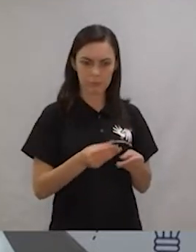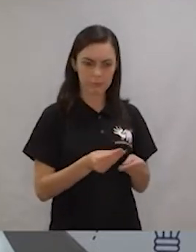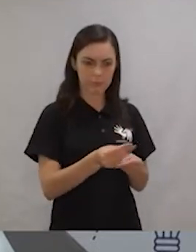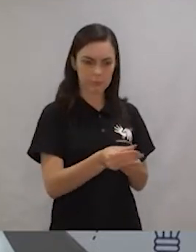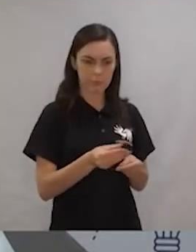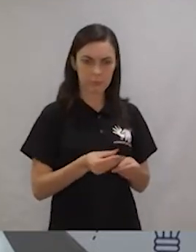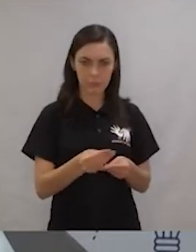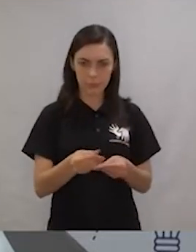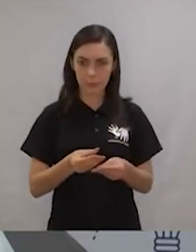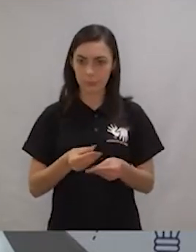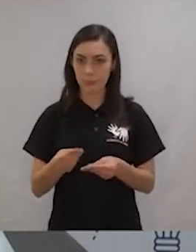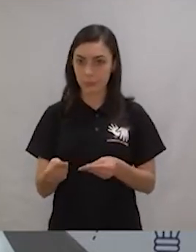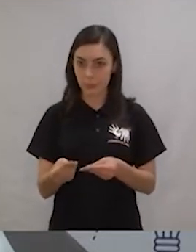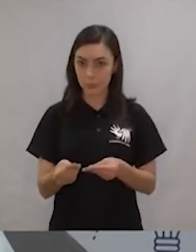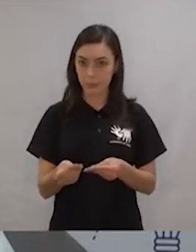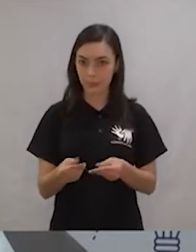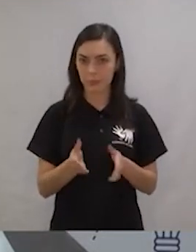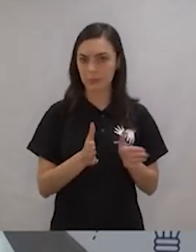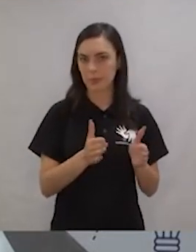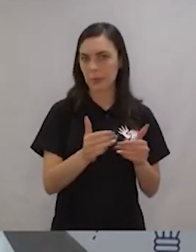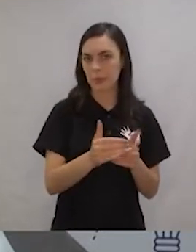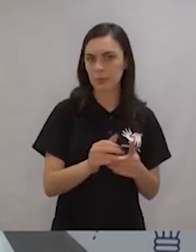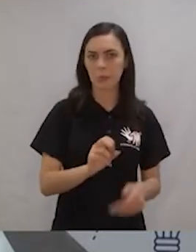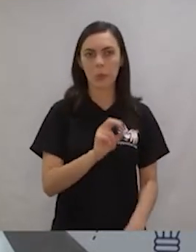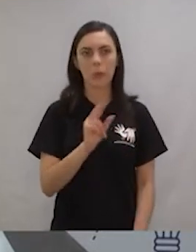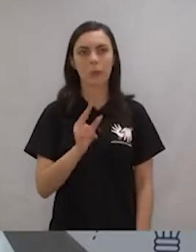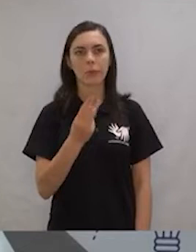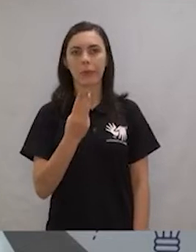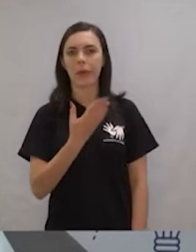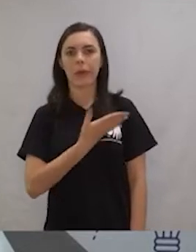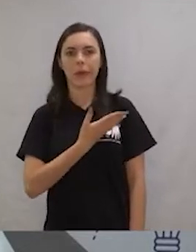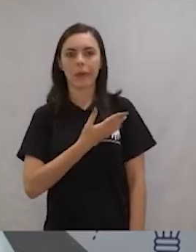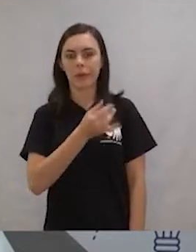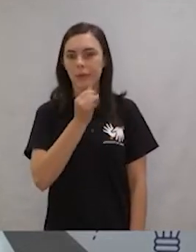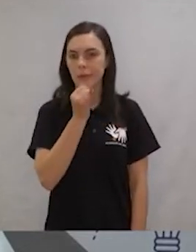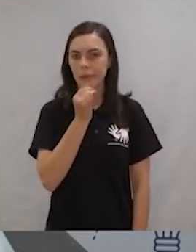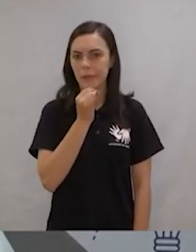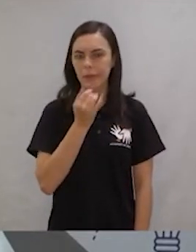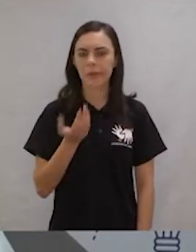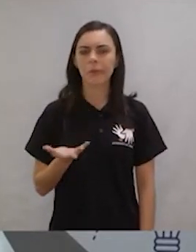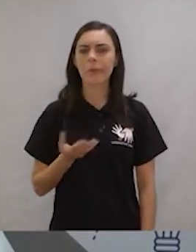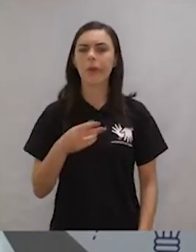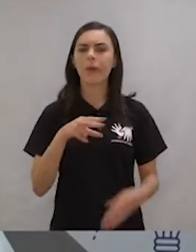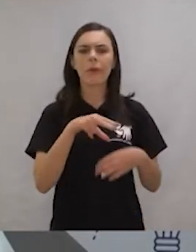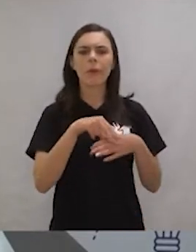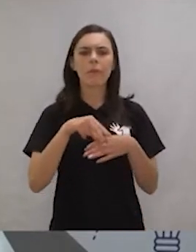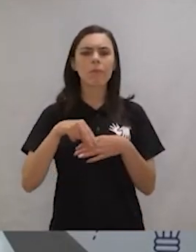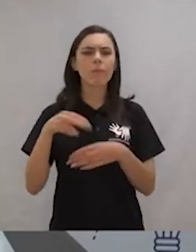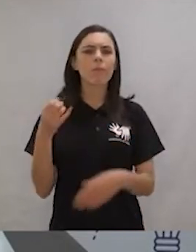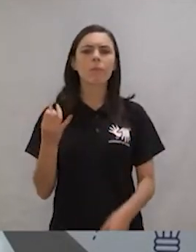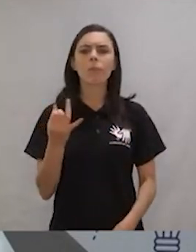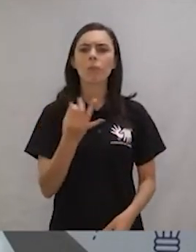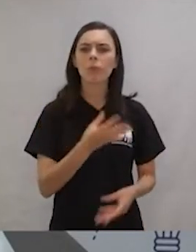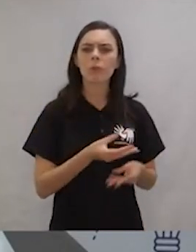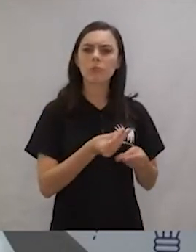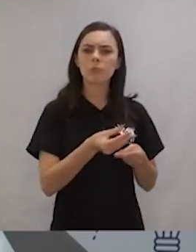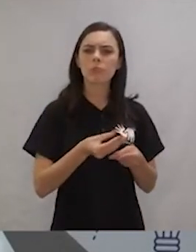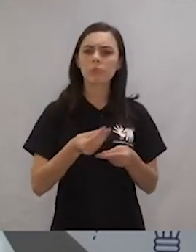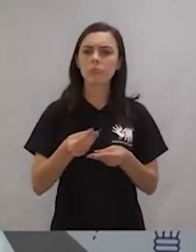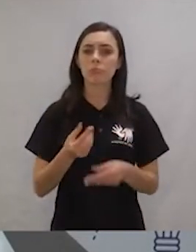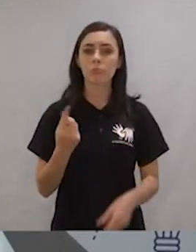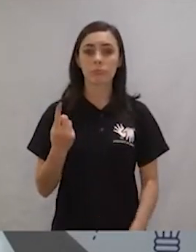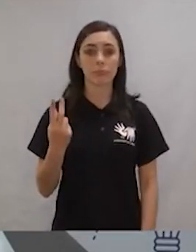né? Em 3 cestos, em 3 colegas, né? Ficou quantos grampos em cada?